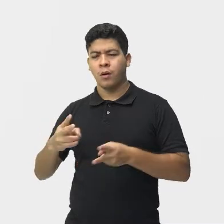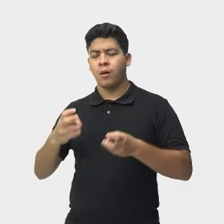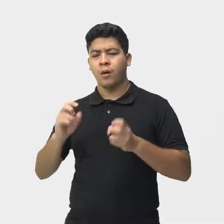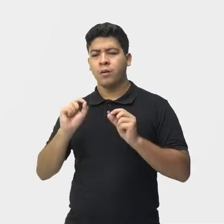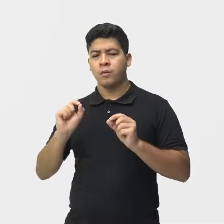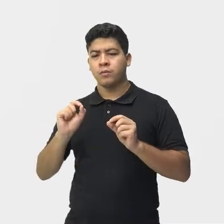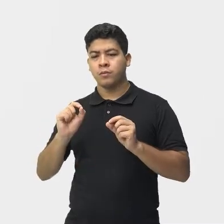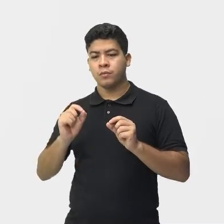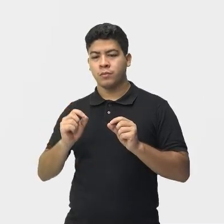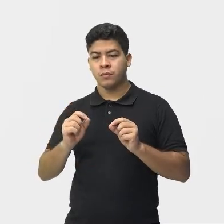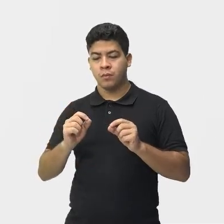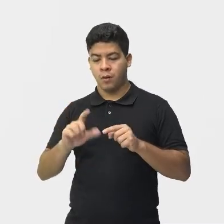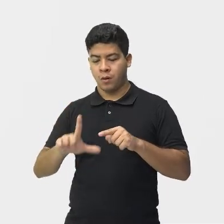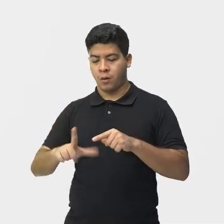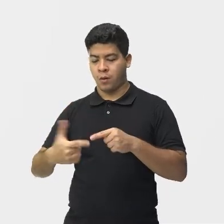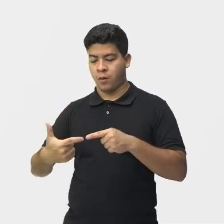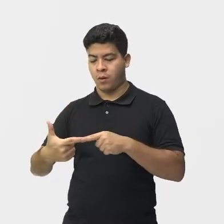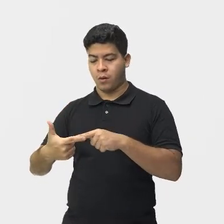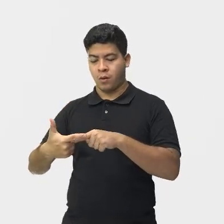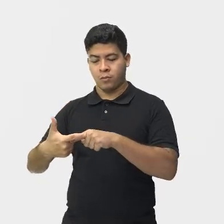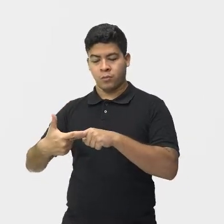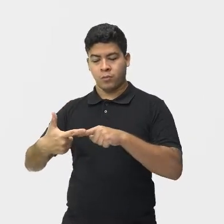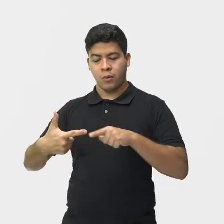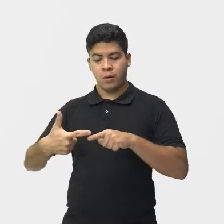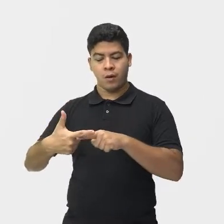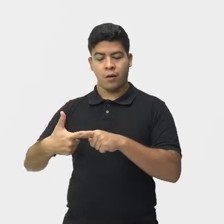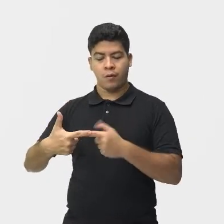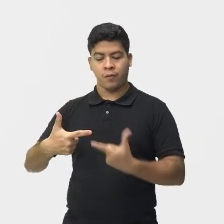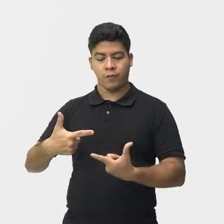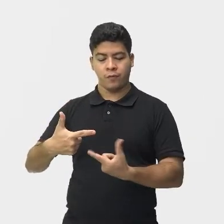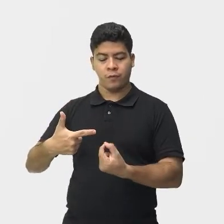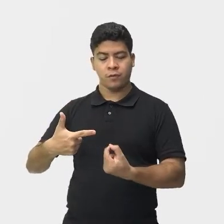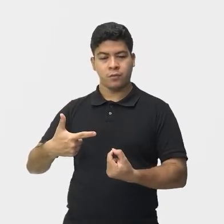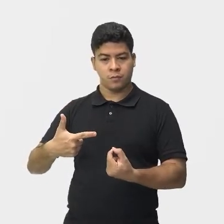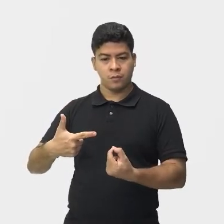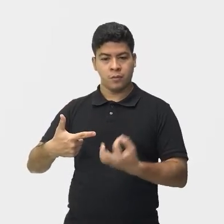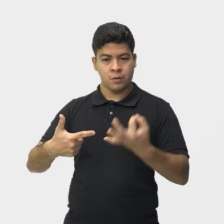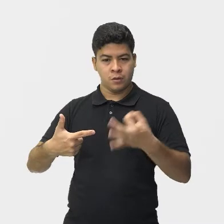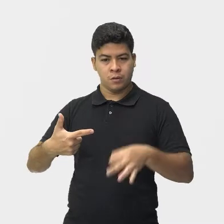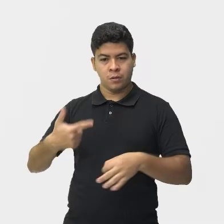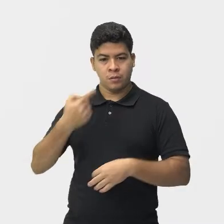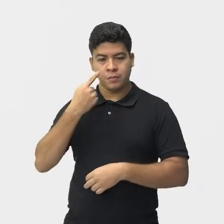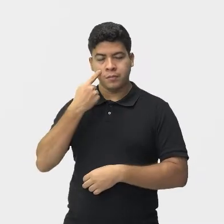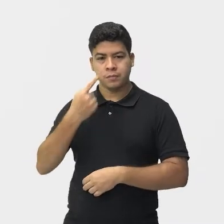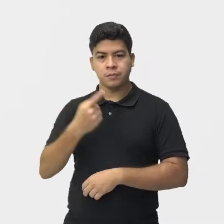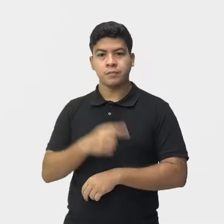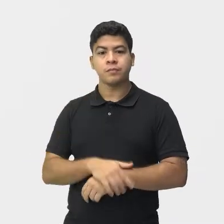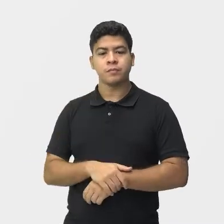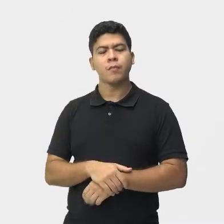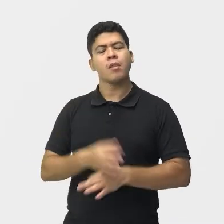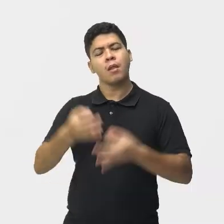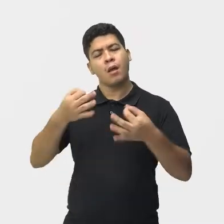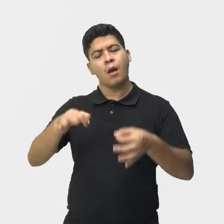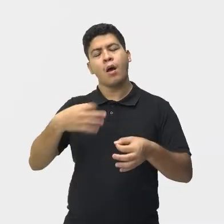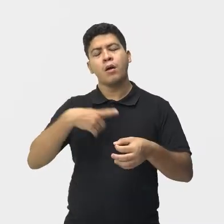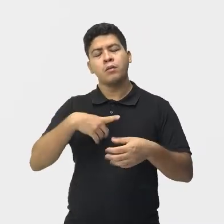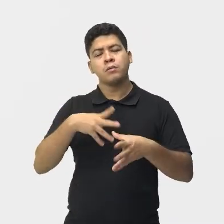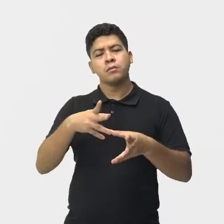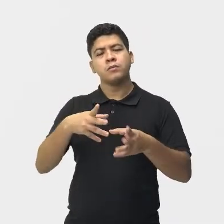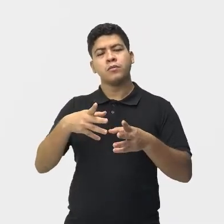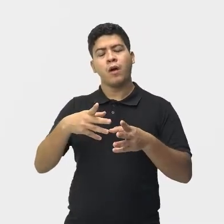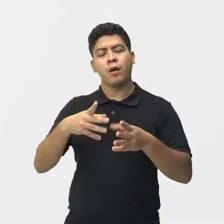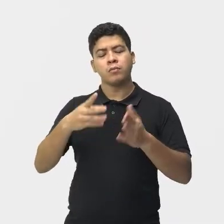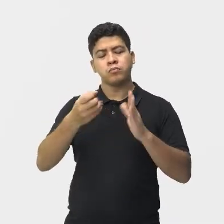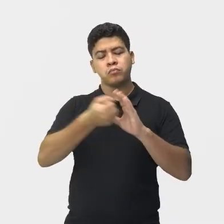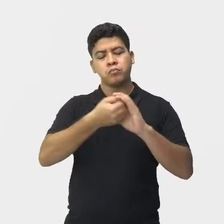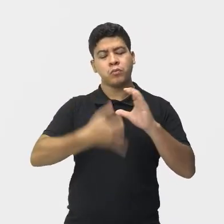adjacente valerá 20, que é o intervalo de tempo. Veja que aqui na solução nós vamos usar exatamente essa propriedade, ou